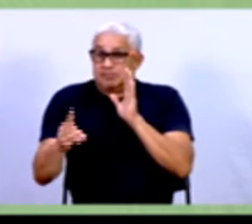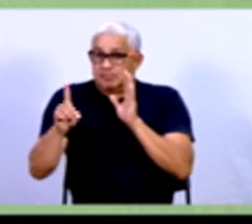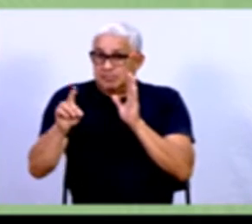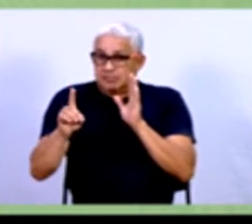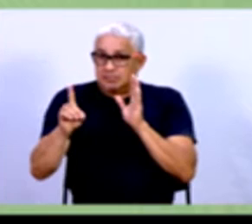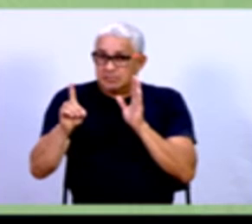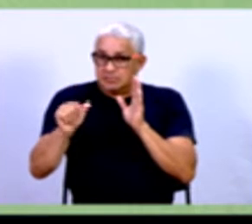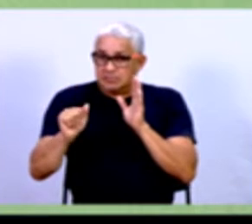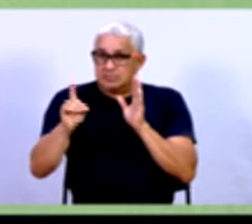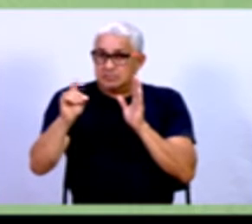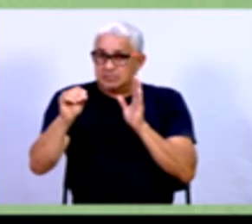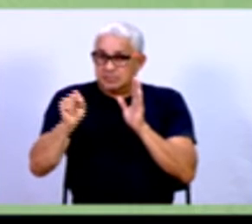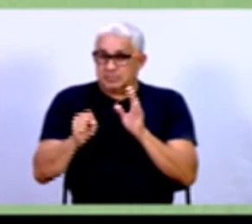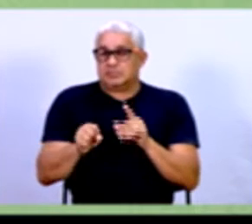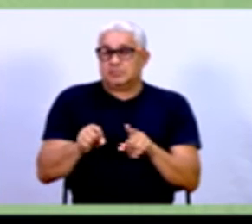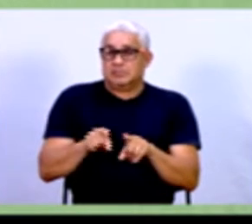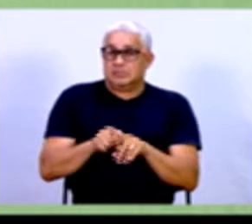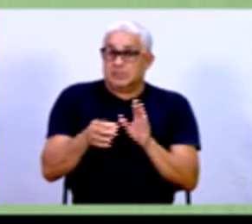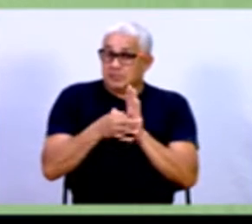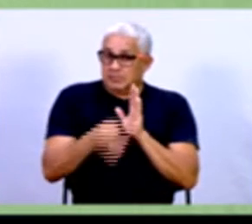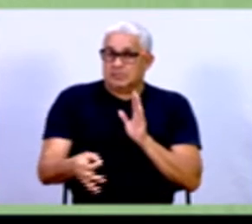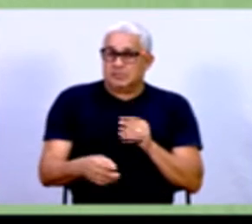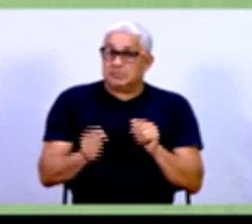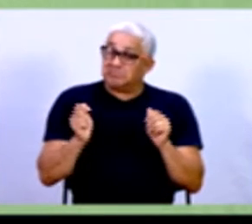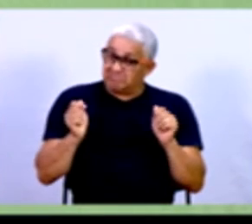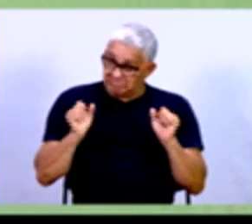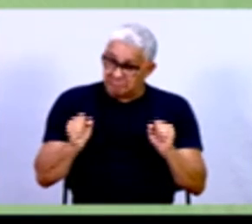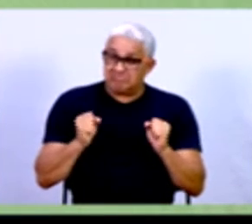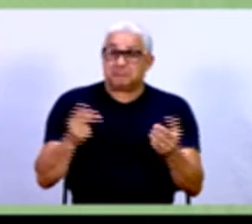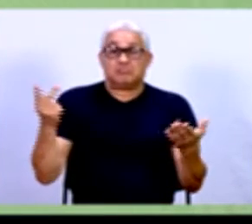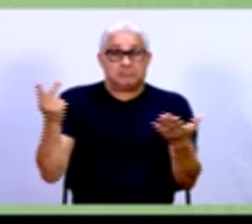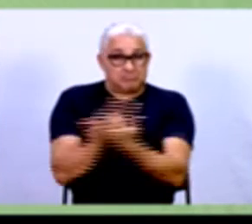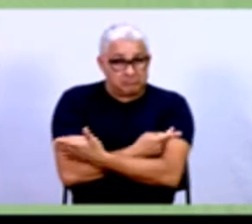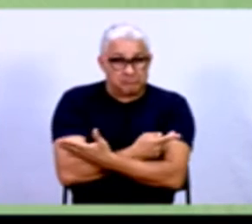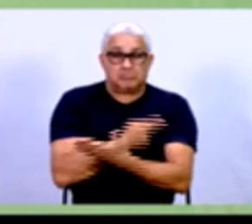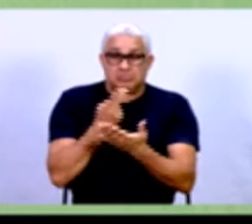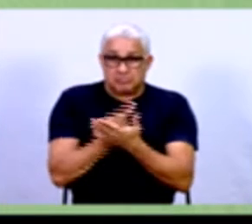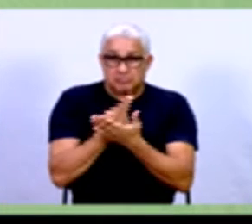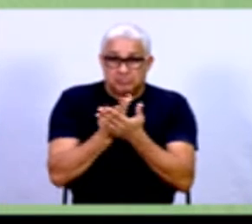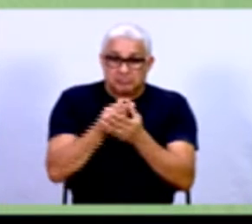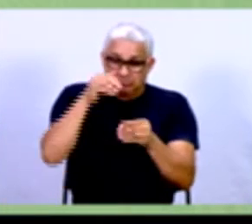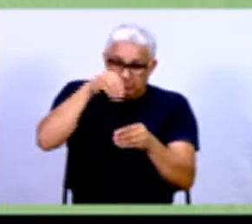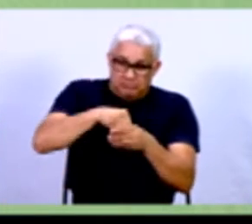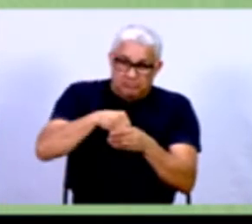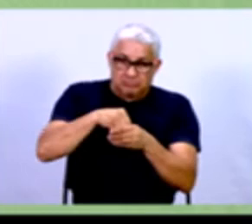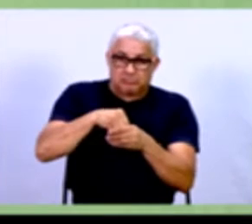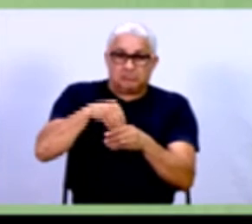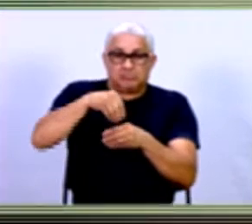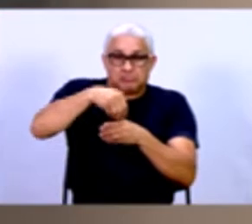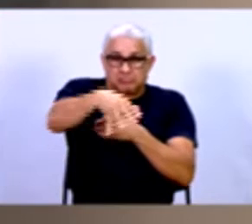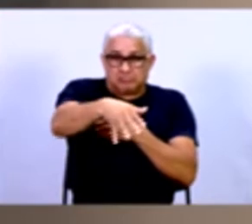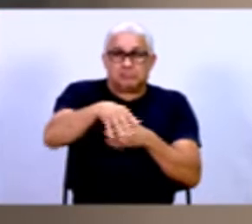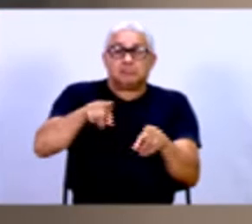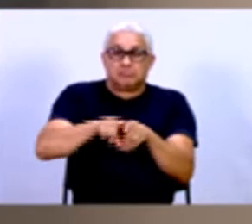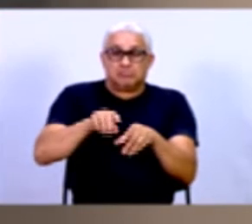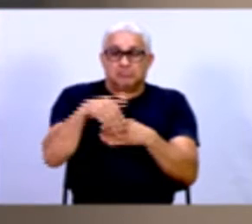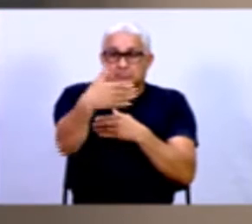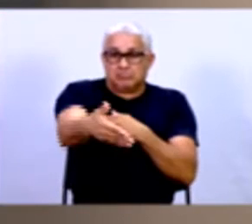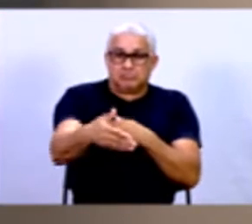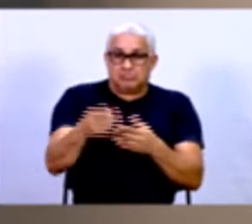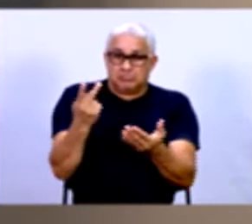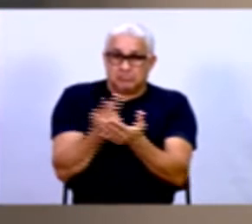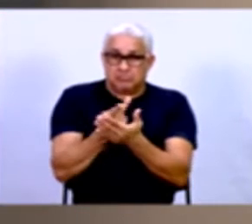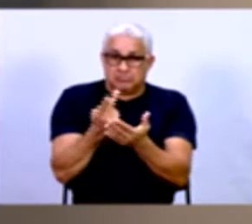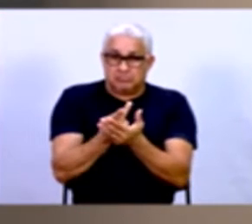ser que nós encontremos erros, tanto internos quanto externos. Os erros internos, pode